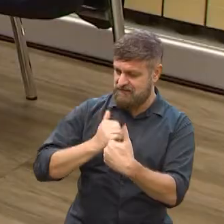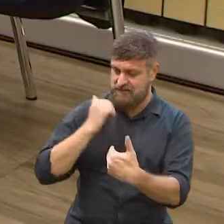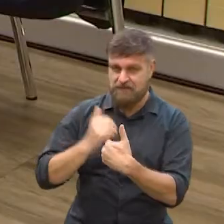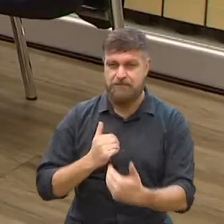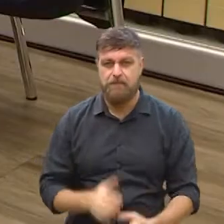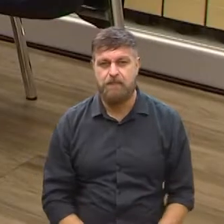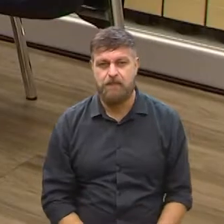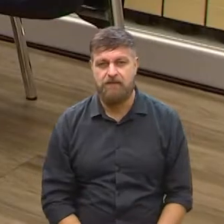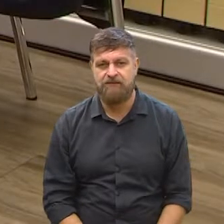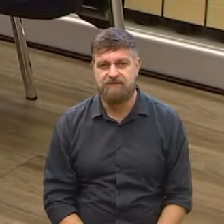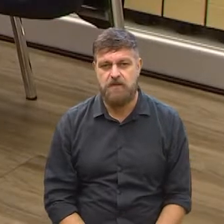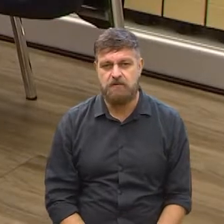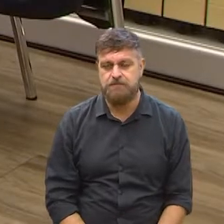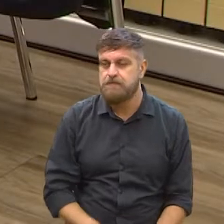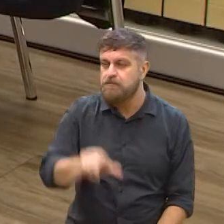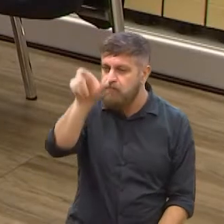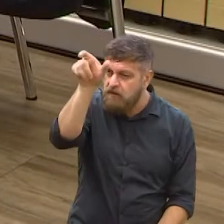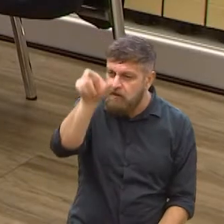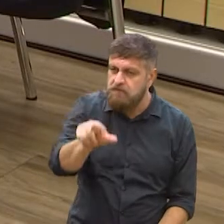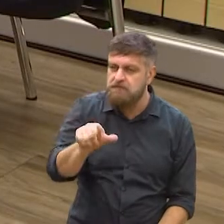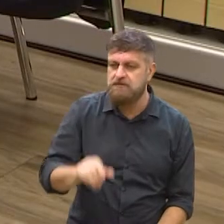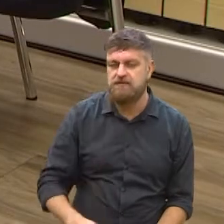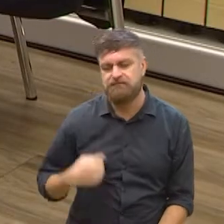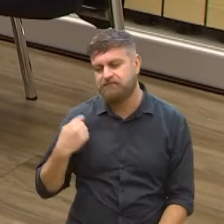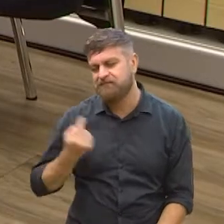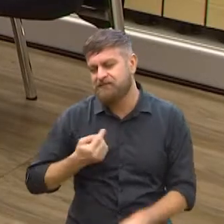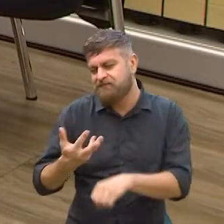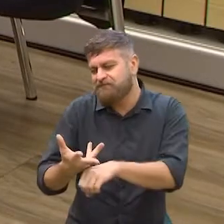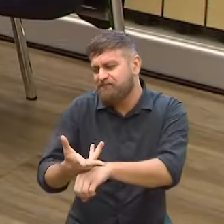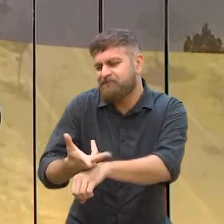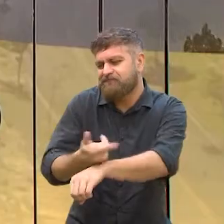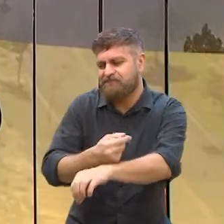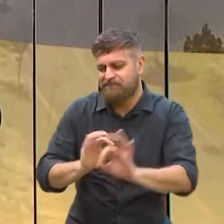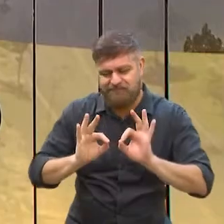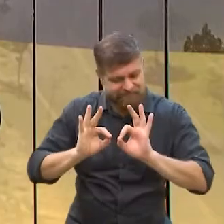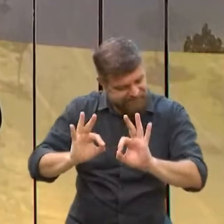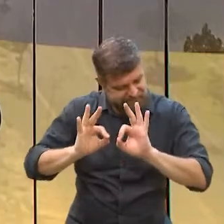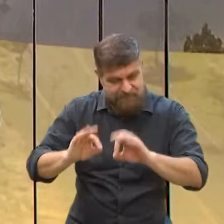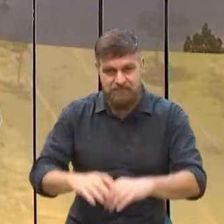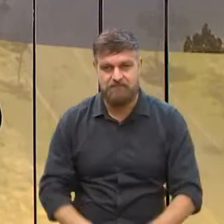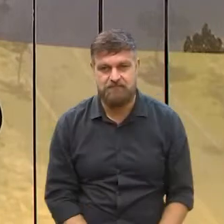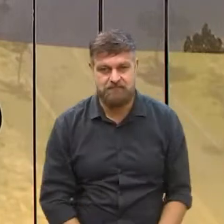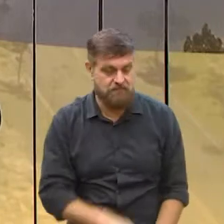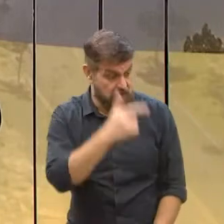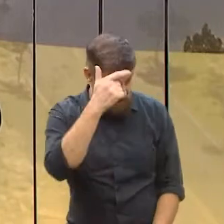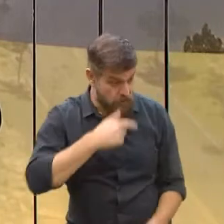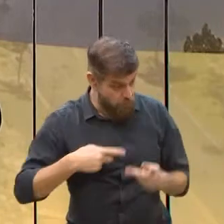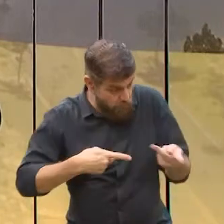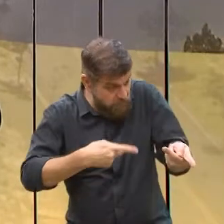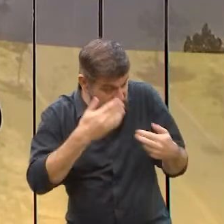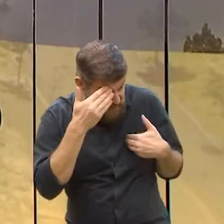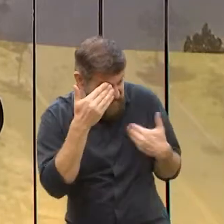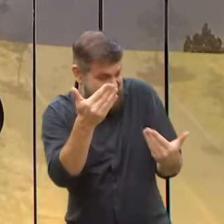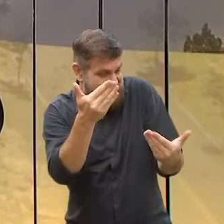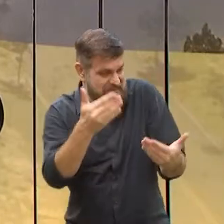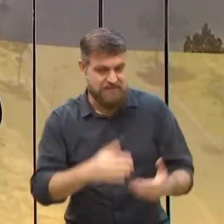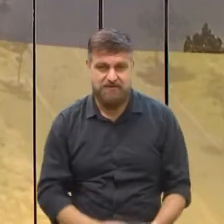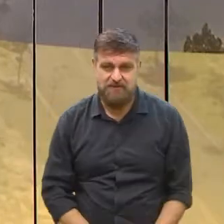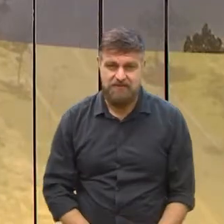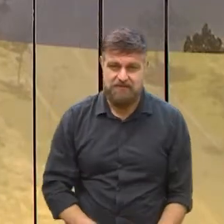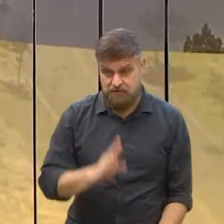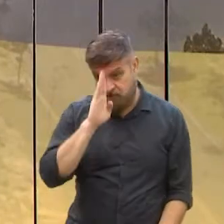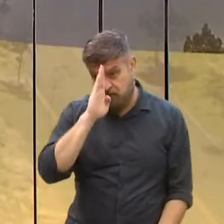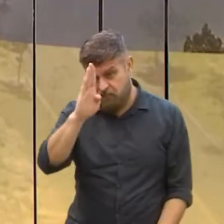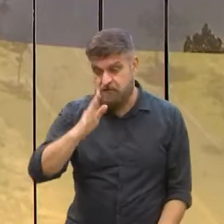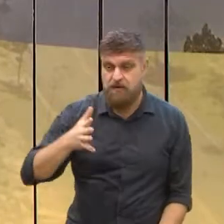seja, o senhor foi uma riqueza para nós hoje. Não, agradeço o convite, Rita, principalmente